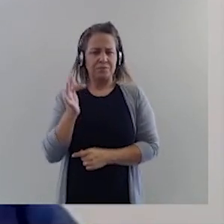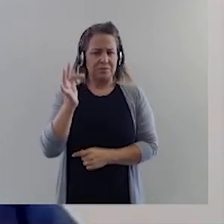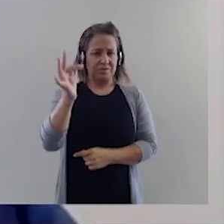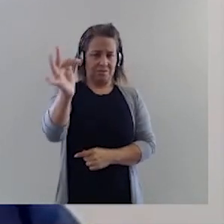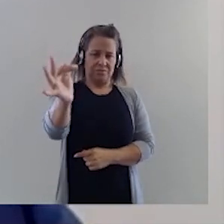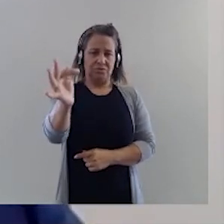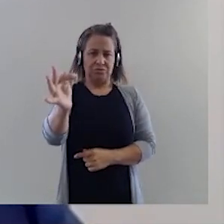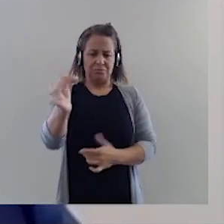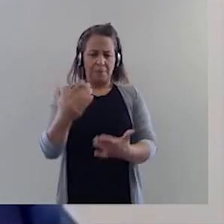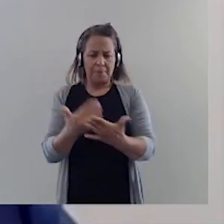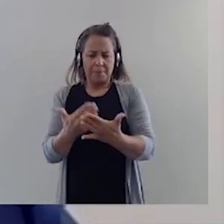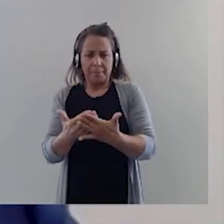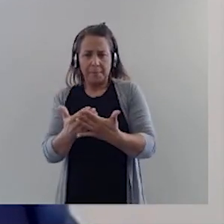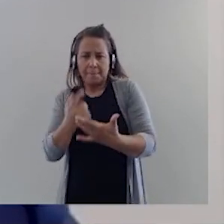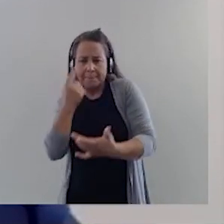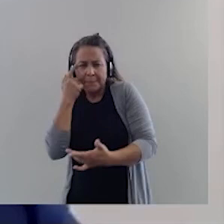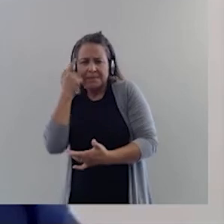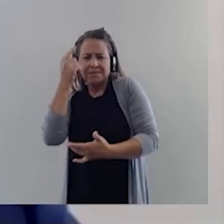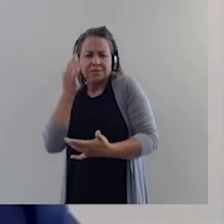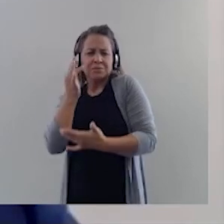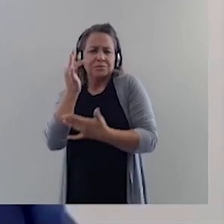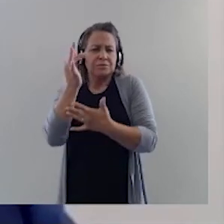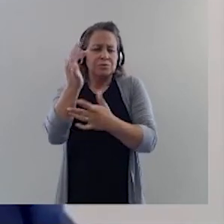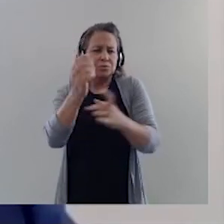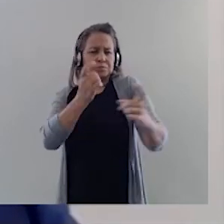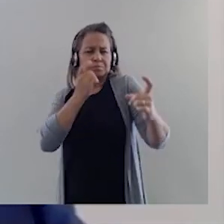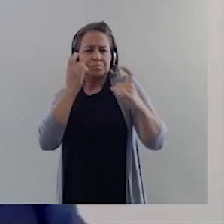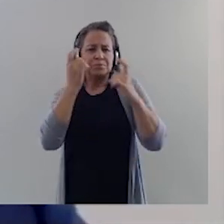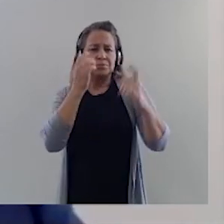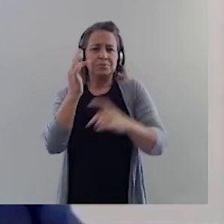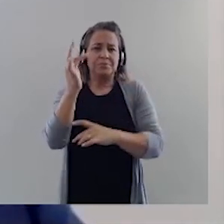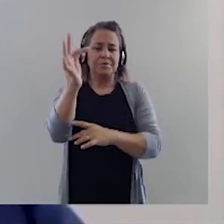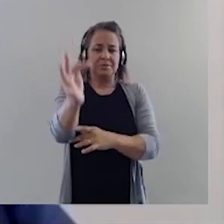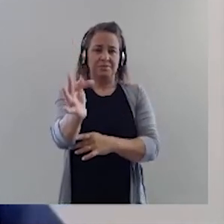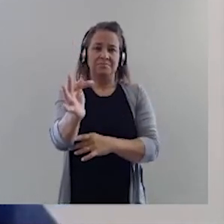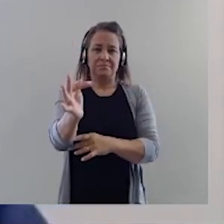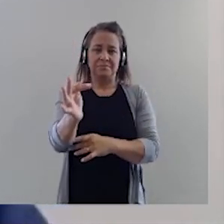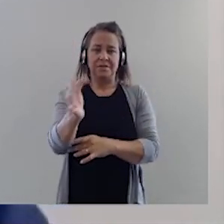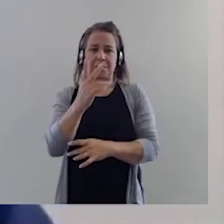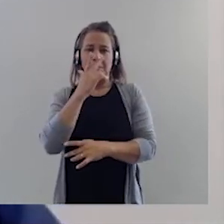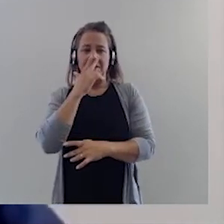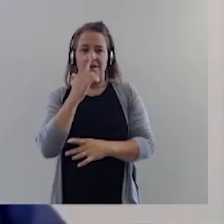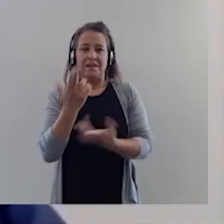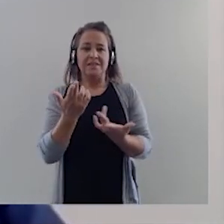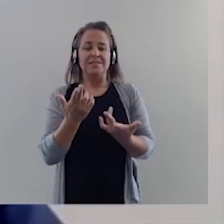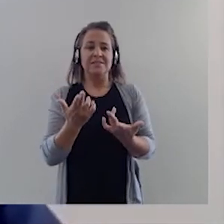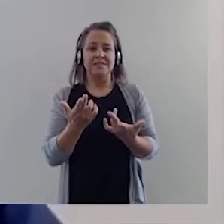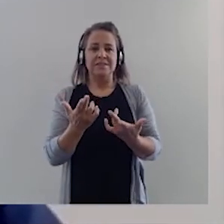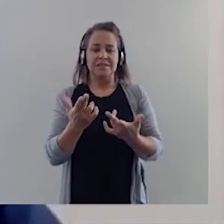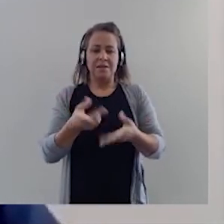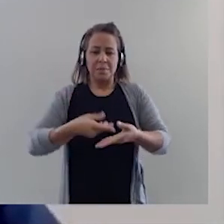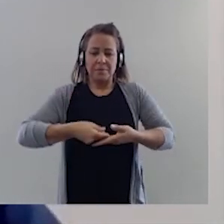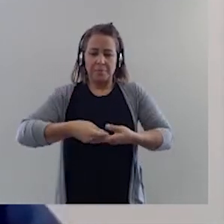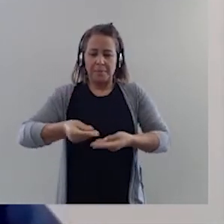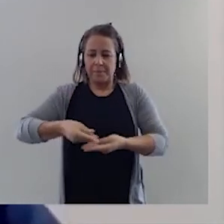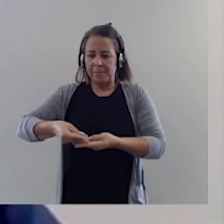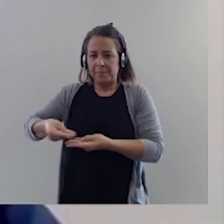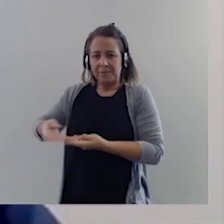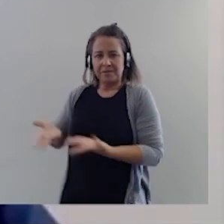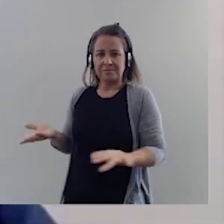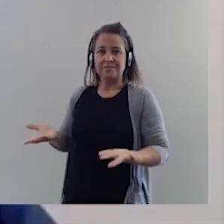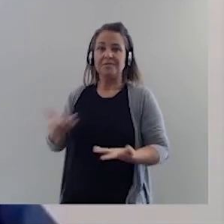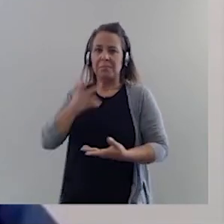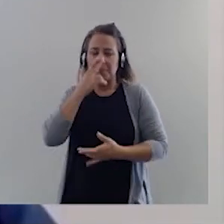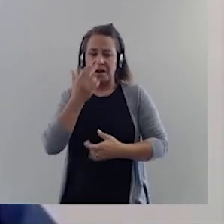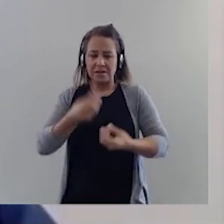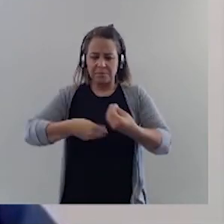futurologia, né? Prever o futuro, um pouco de pitonisa, um pouco de jogador de carta, de tarô,